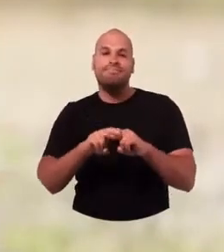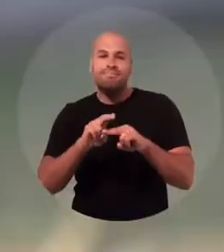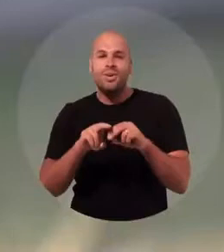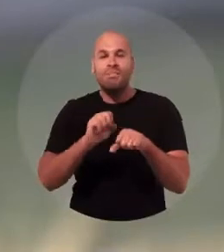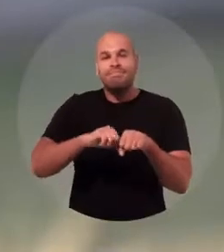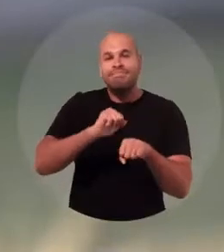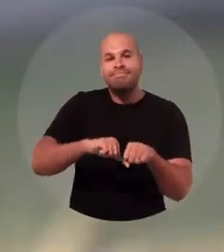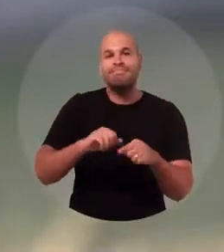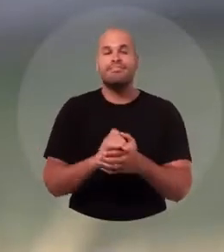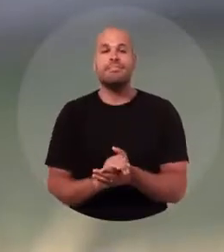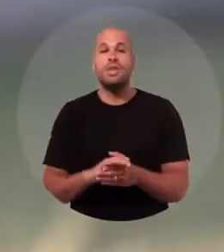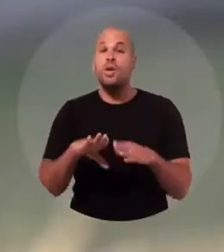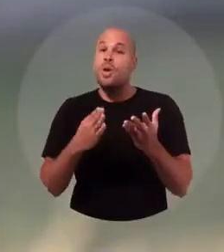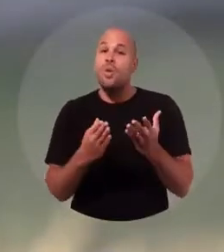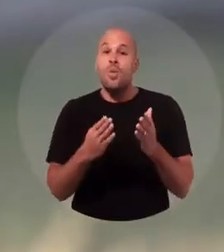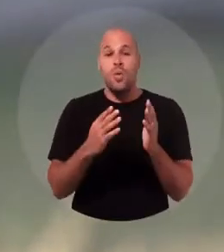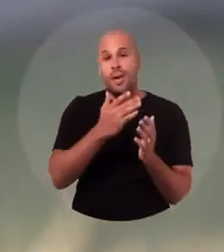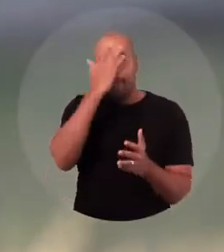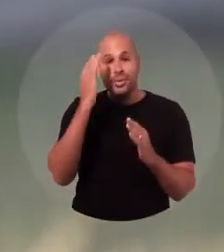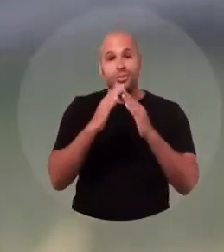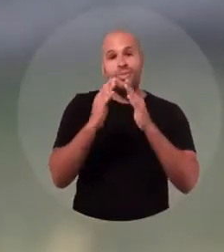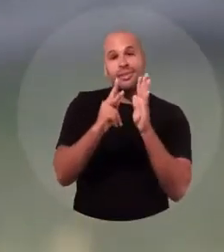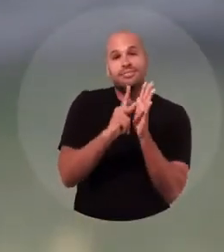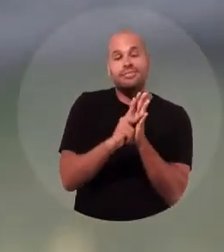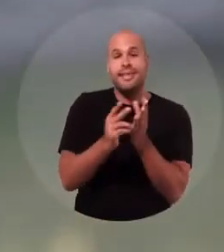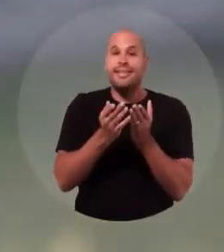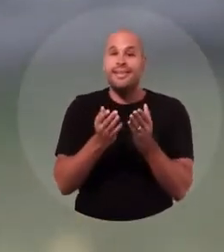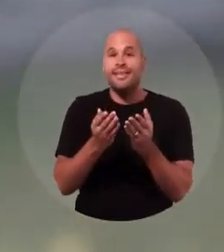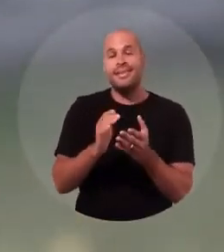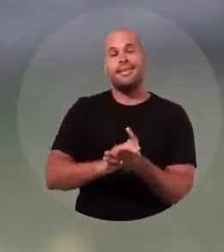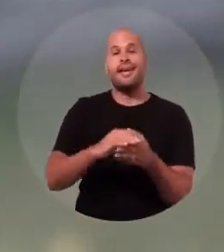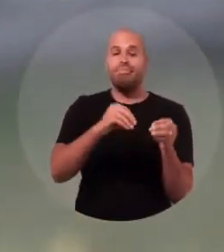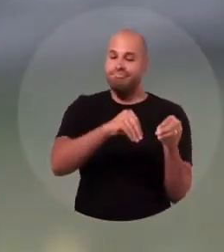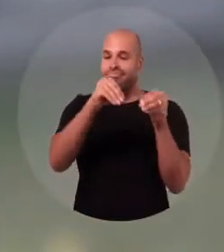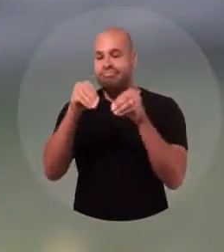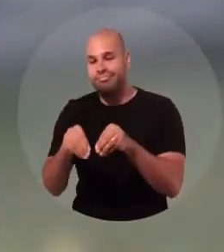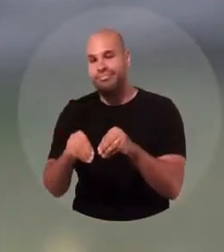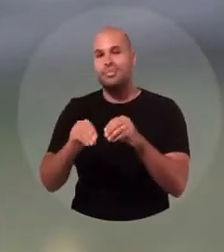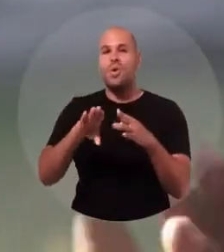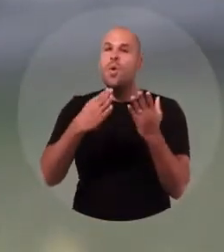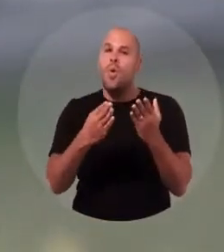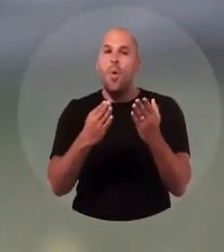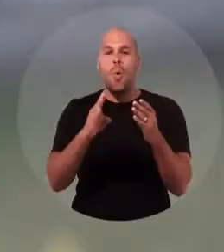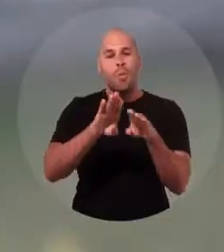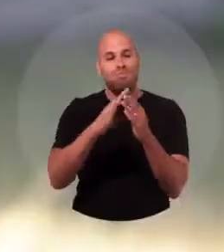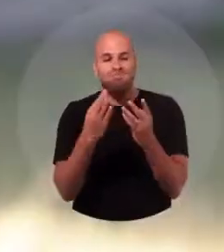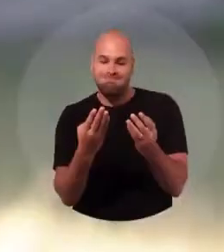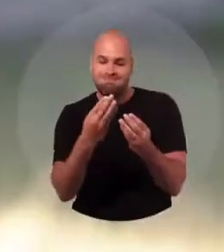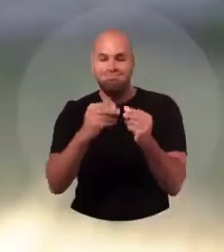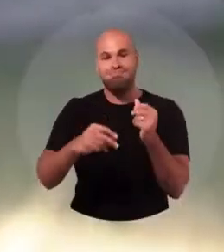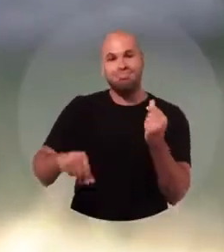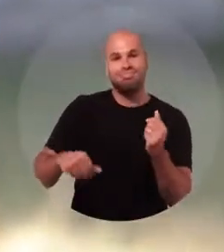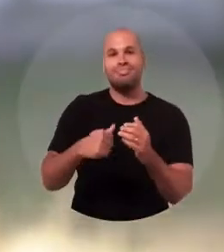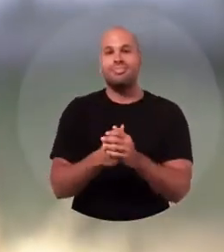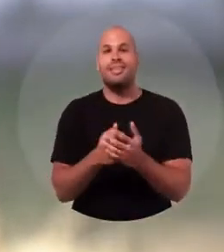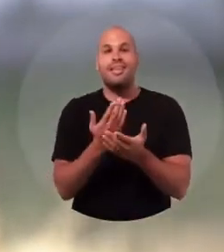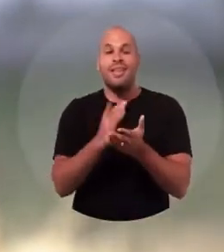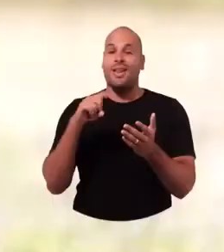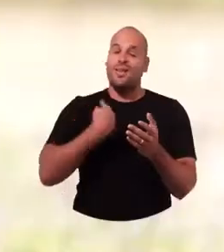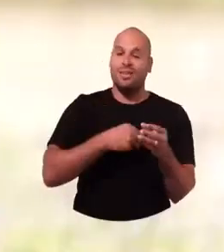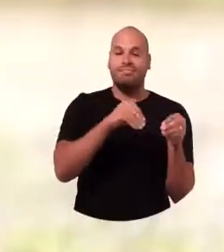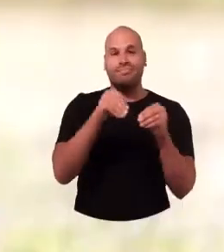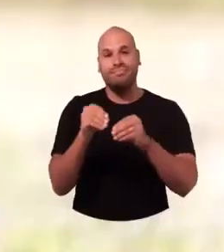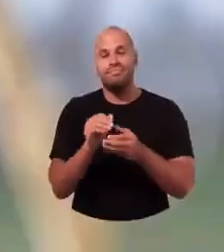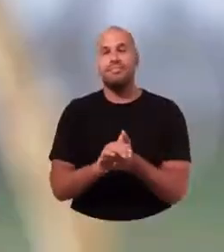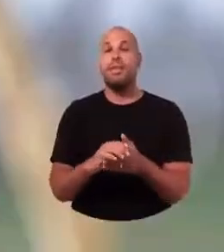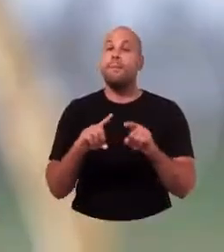entendeu? Aí, quando o dono queria aquela casa, a comunidade construía outra. Quando caía, a gente ia para outra casa. Era muito aluno, era mais de 60 alunos.